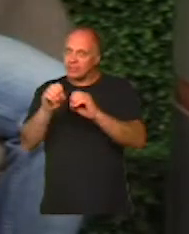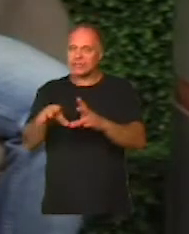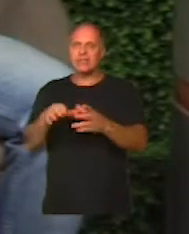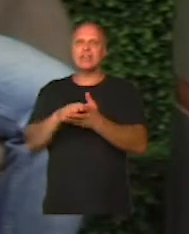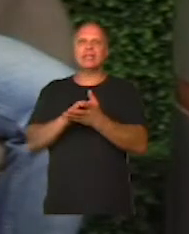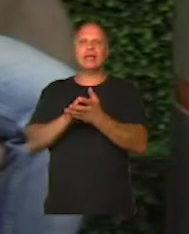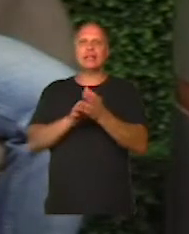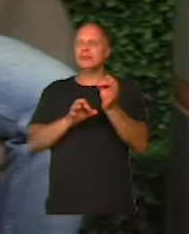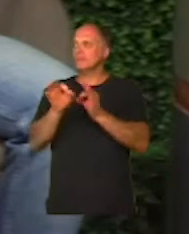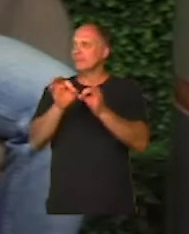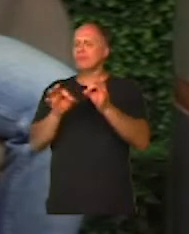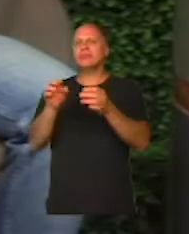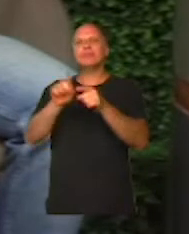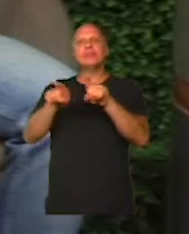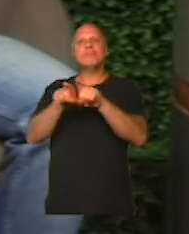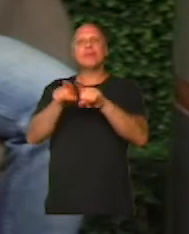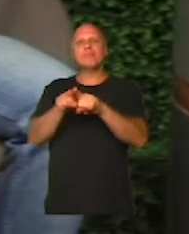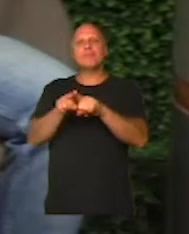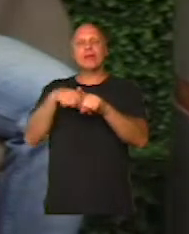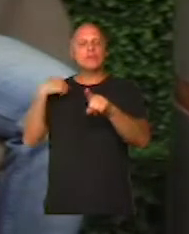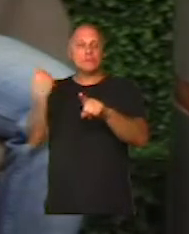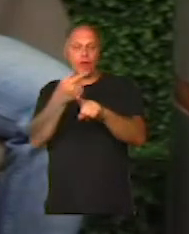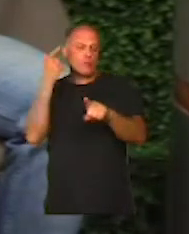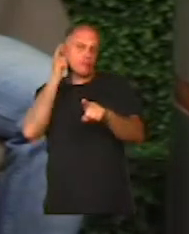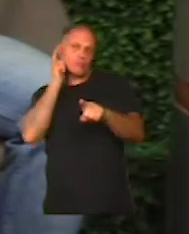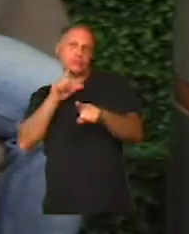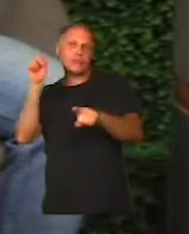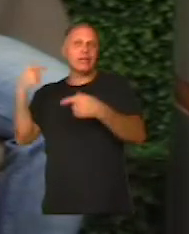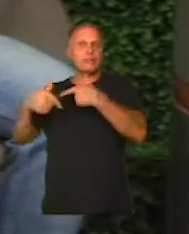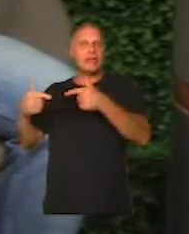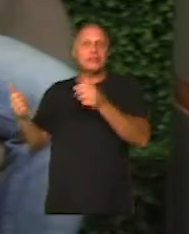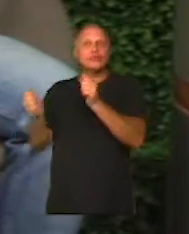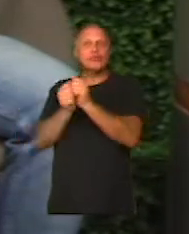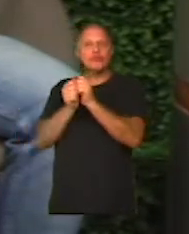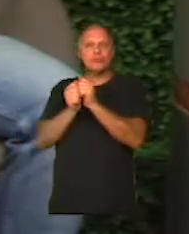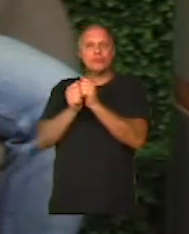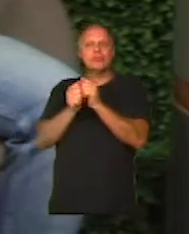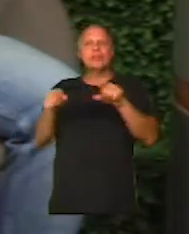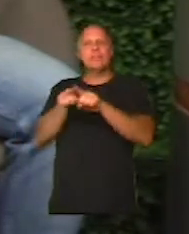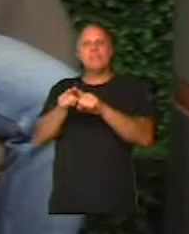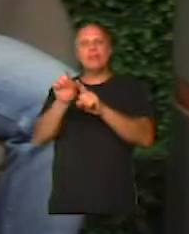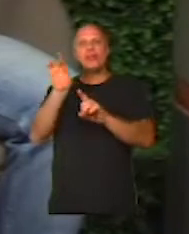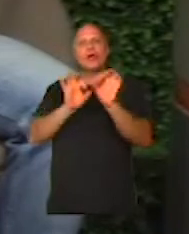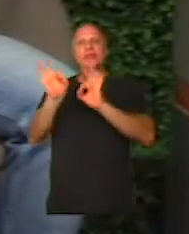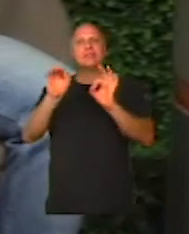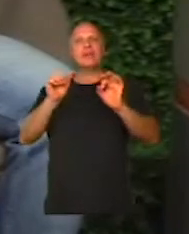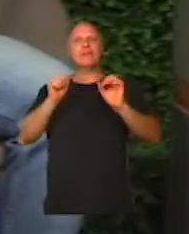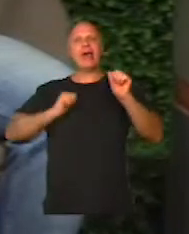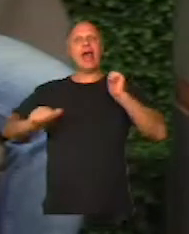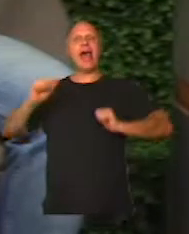preparação de atores, enfim. Então, a gente conseguiu que ela trabalhasse muito essa parte de ator, né?